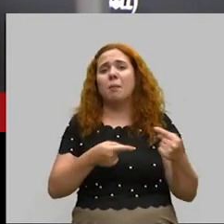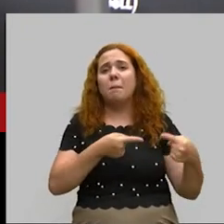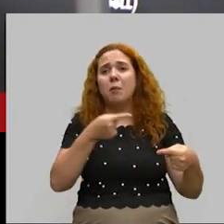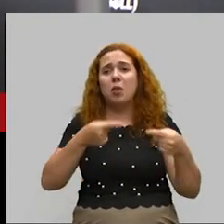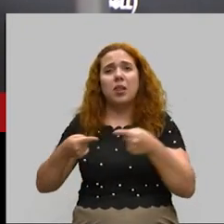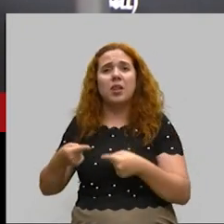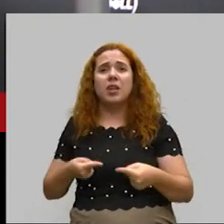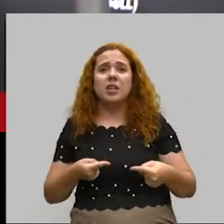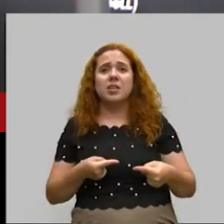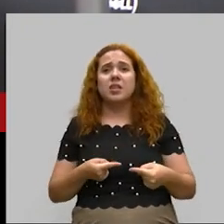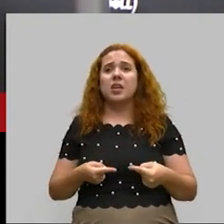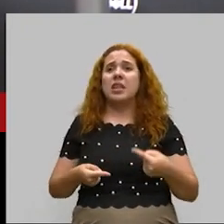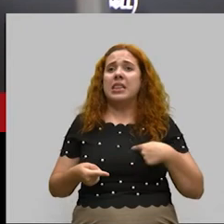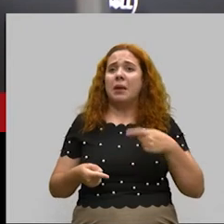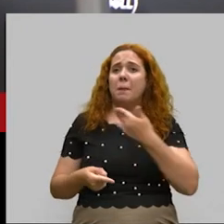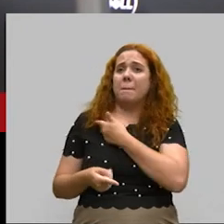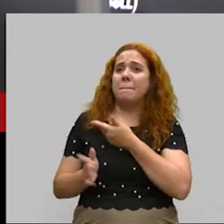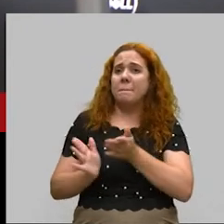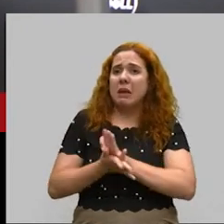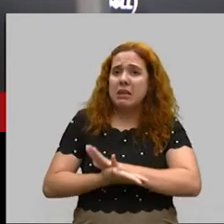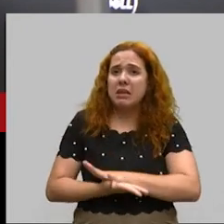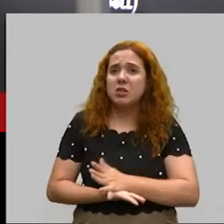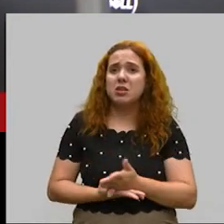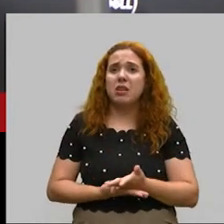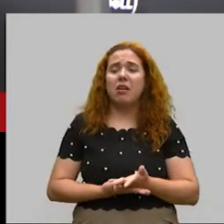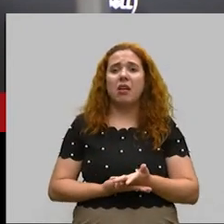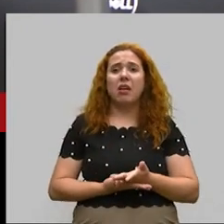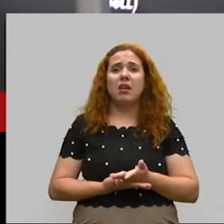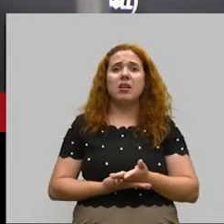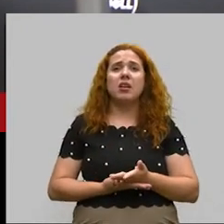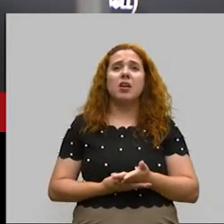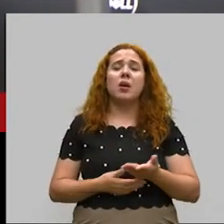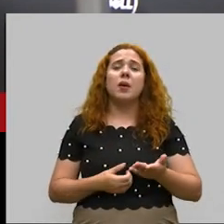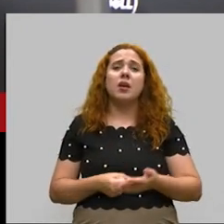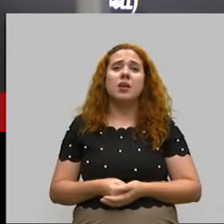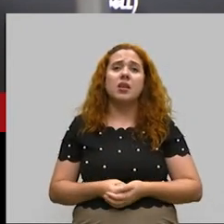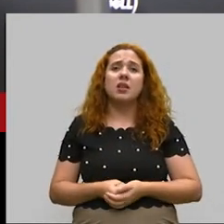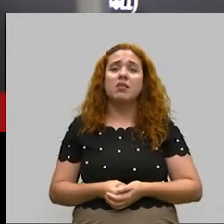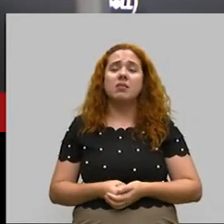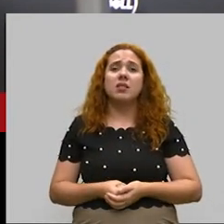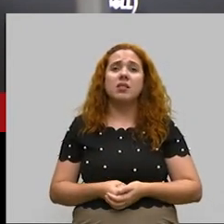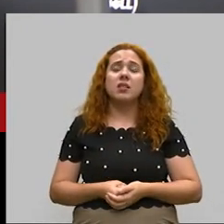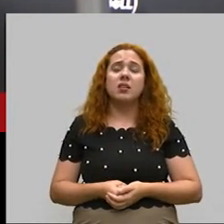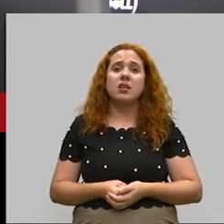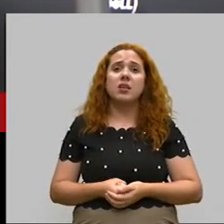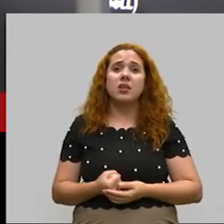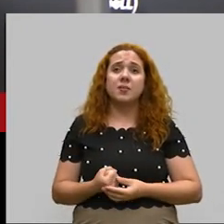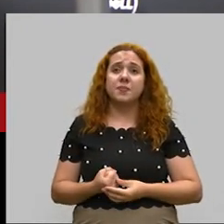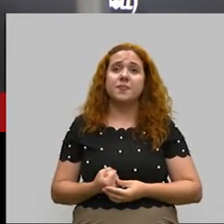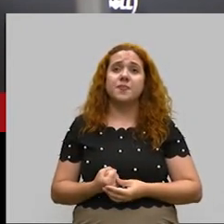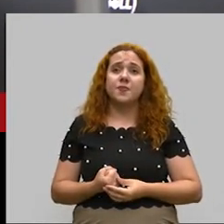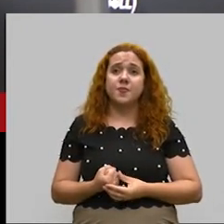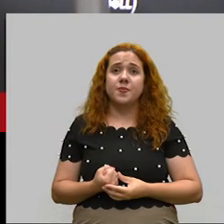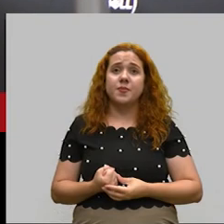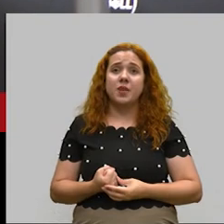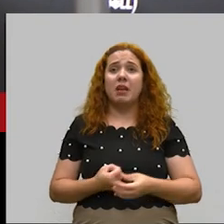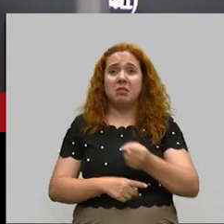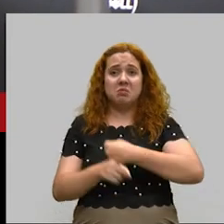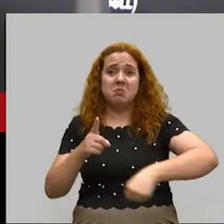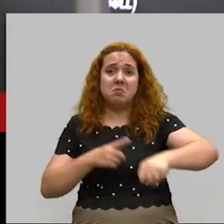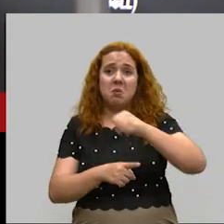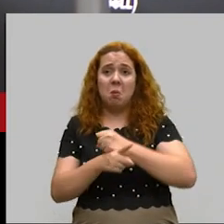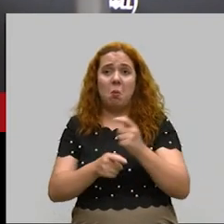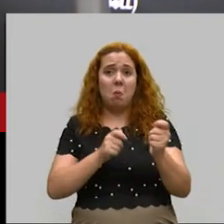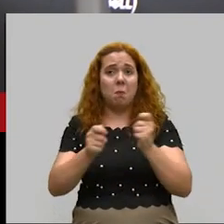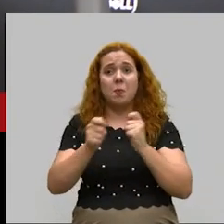pela estrutura racista que o país né tem na sua base de construção seja ela também pelas questões socioeconômicas